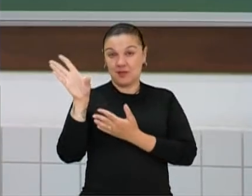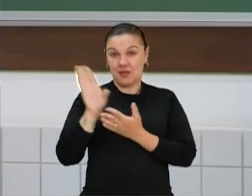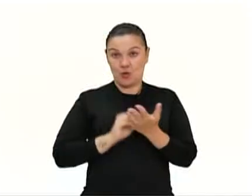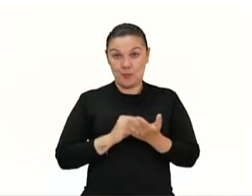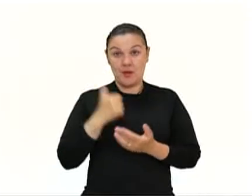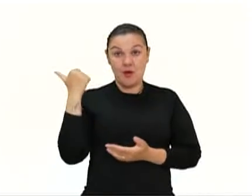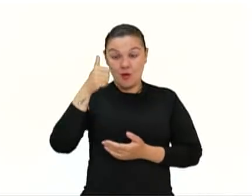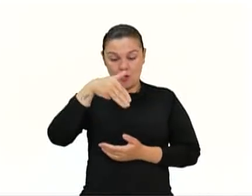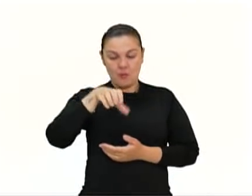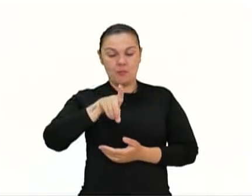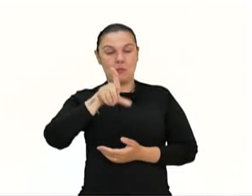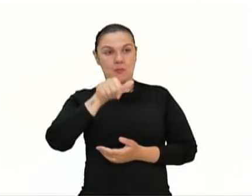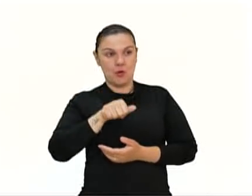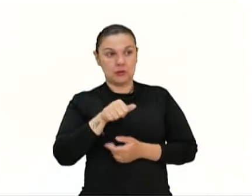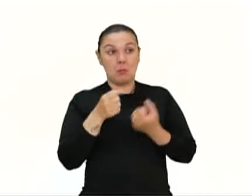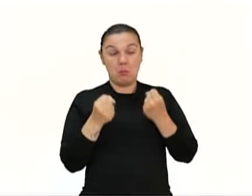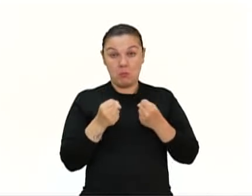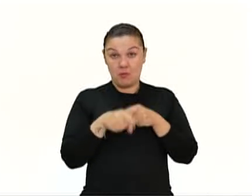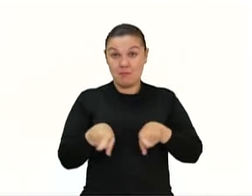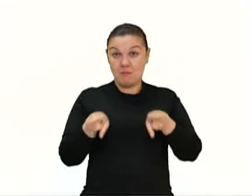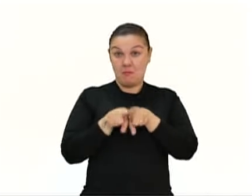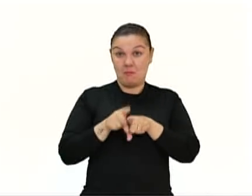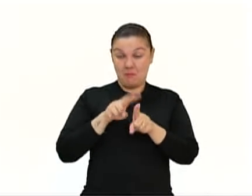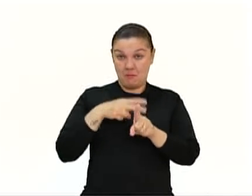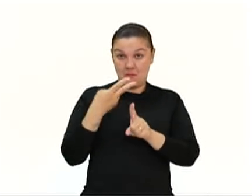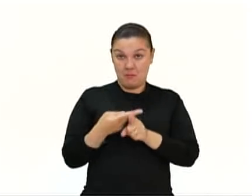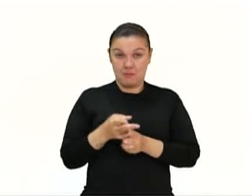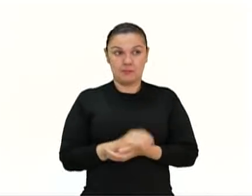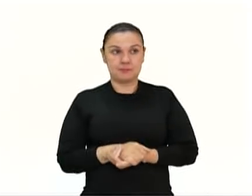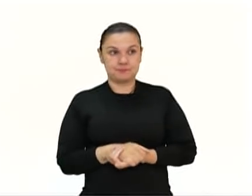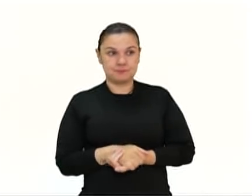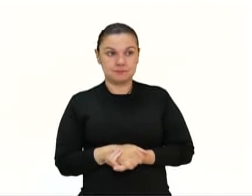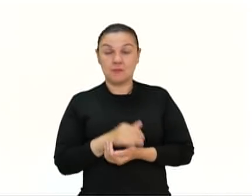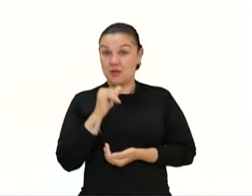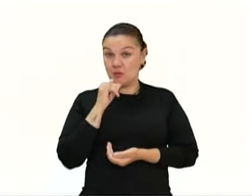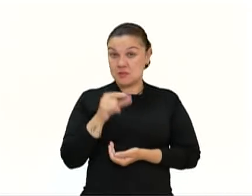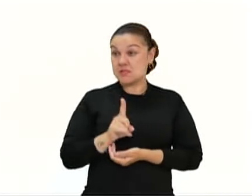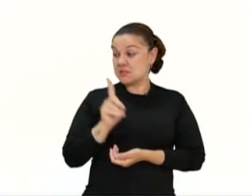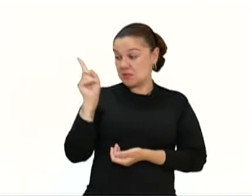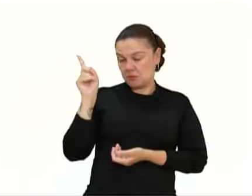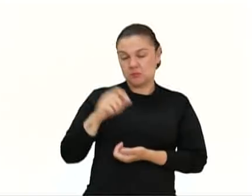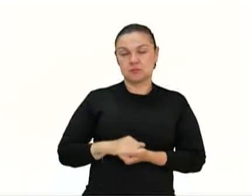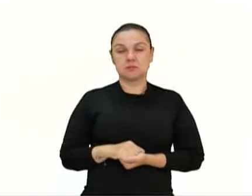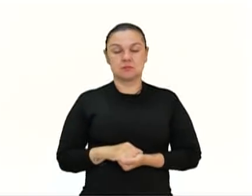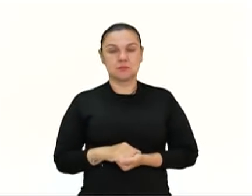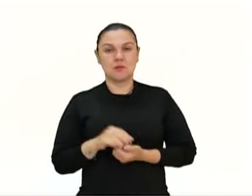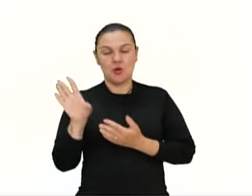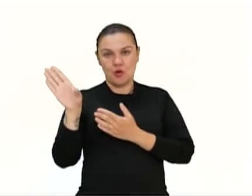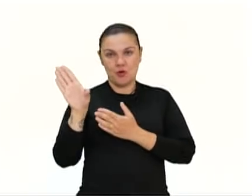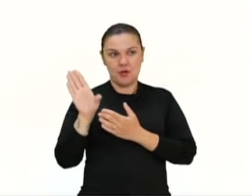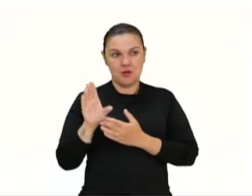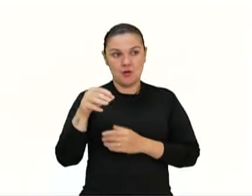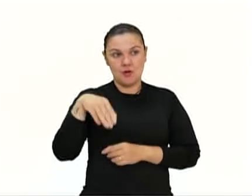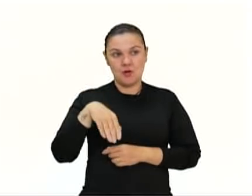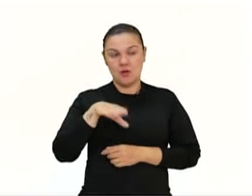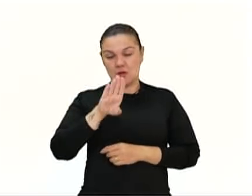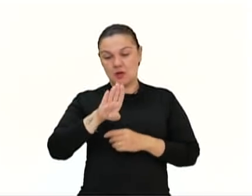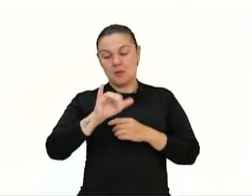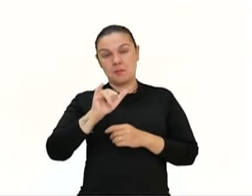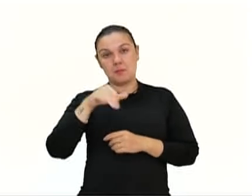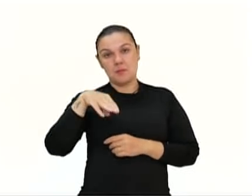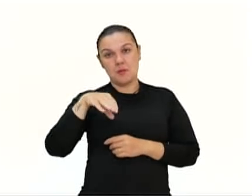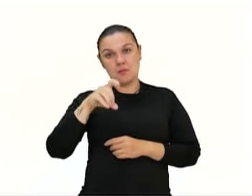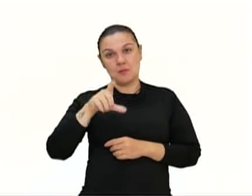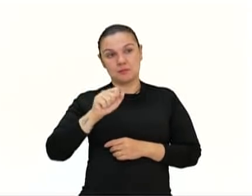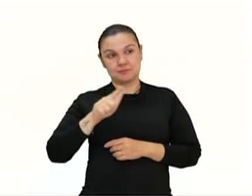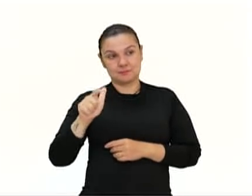é a única medida estatística que pode ser mais de uma ou não ter. Eu trouxe um exemplo que tem 2 modas. A gente chama isso de bimodal,